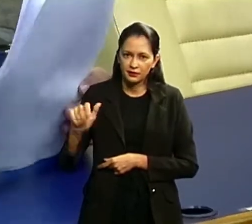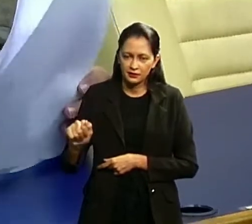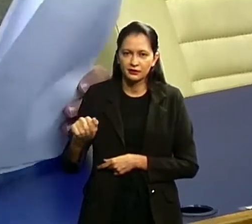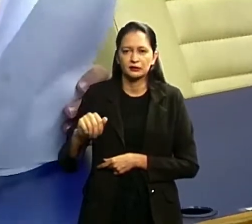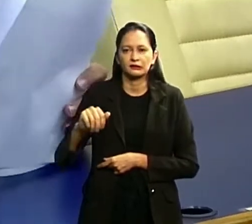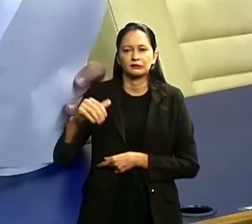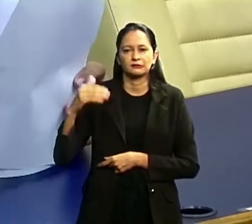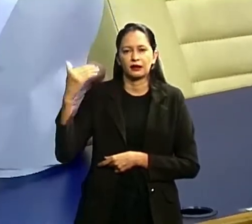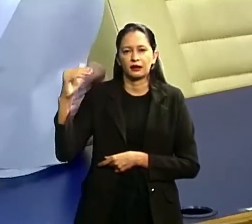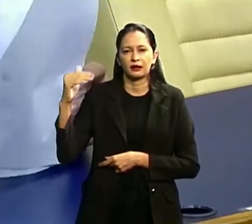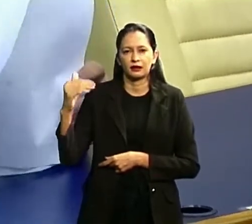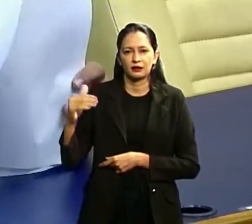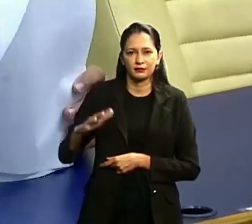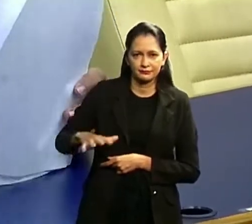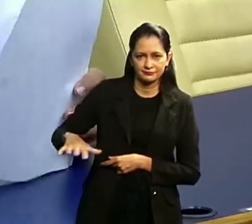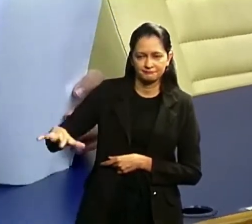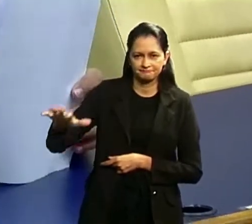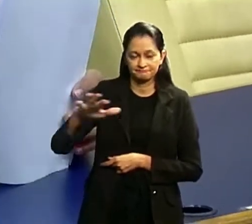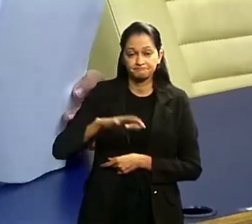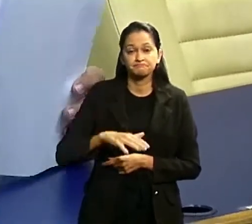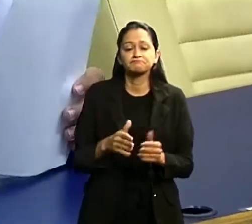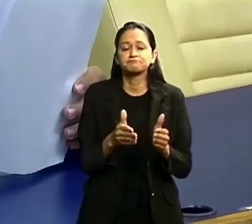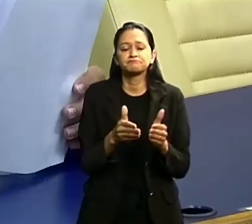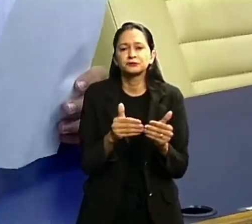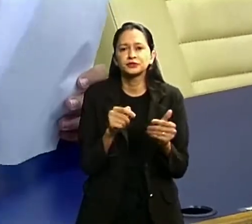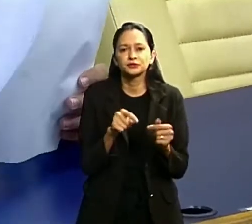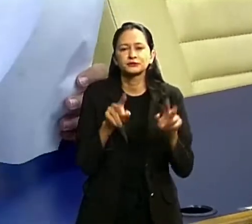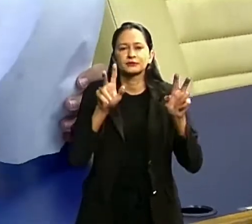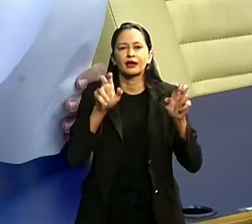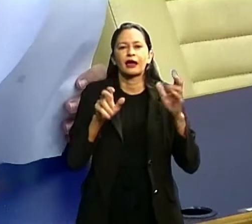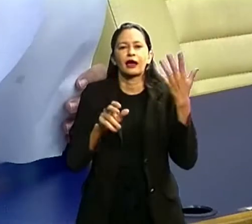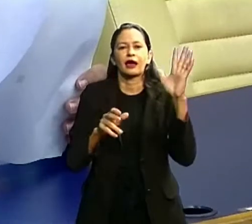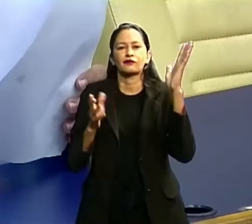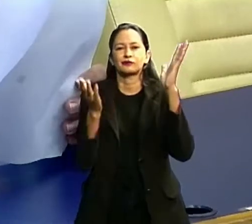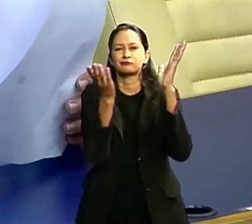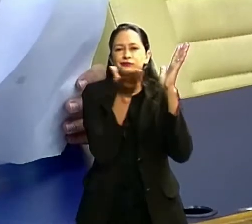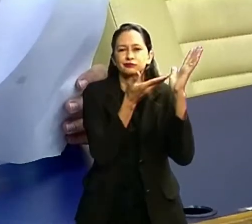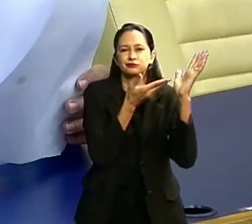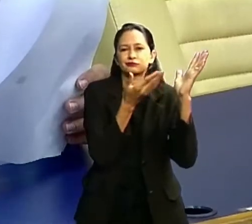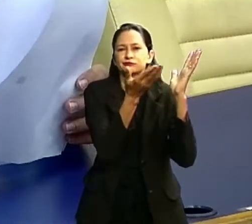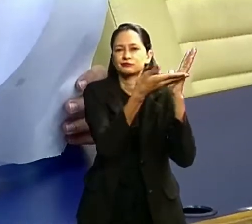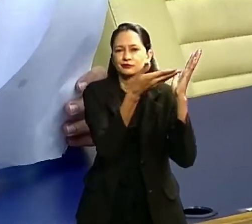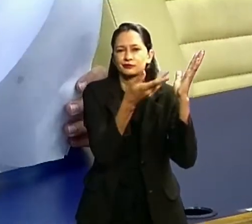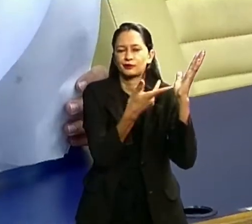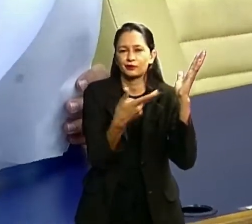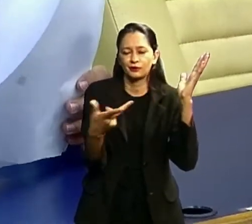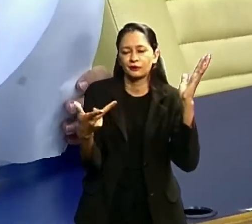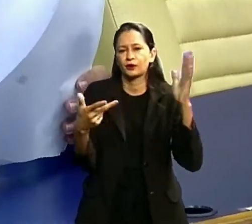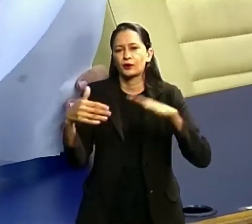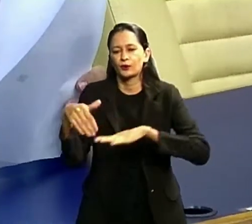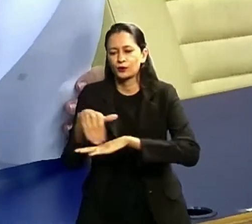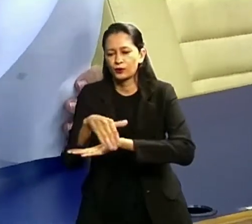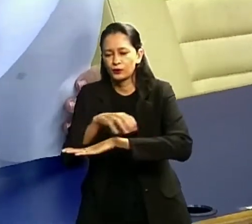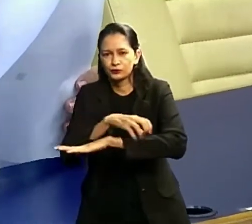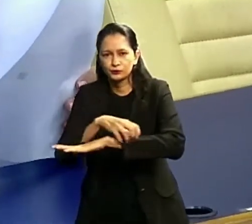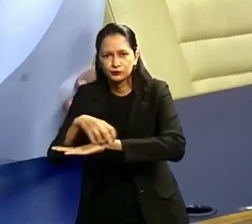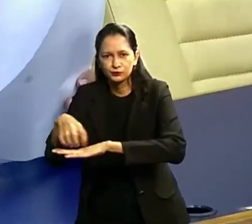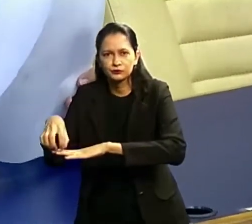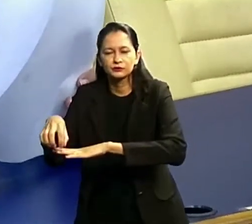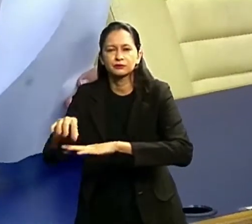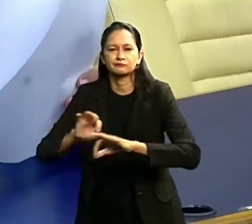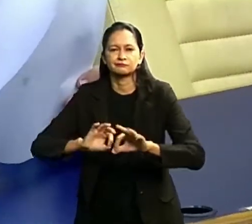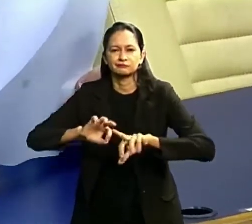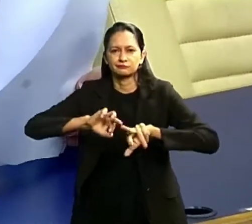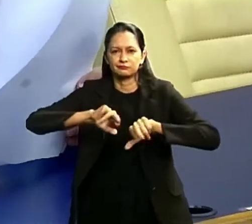Chagra Samambaias. Requerimentos esses que pedem poda, limpeza, tampa buraco, enfim, de uma forma geral. E de uma certa forma também já